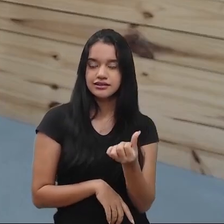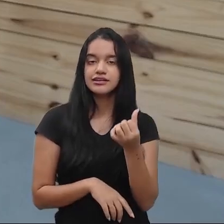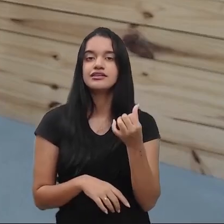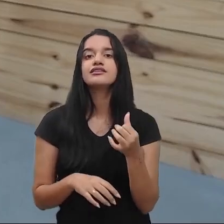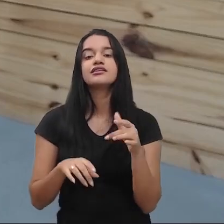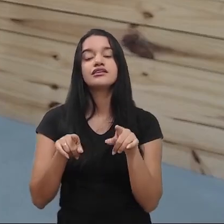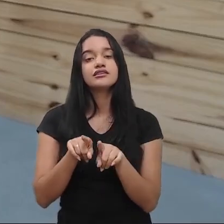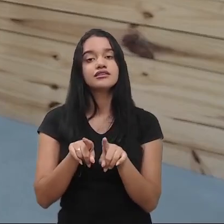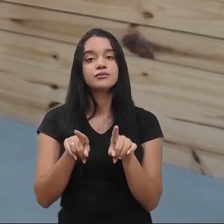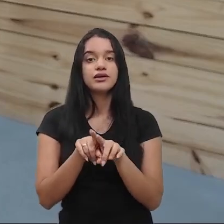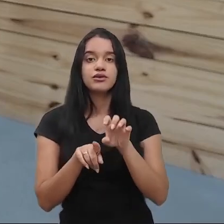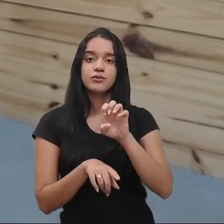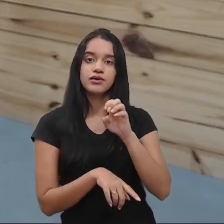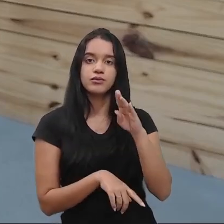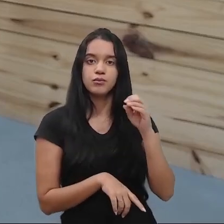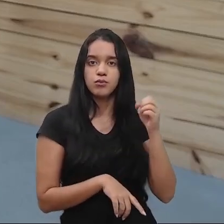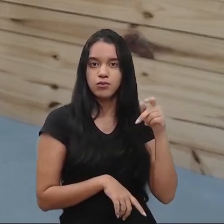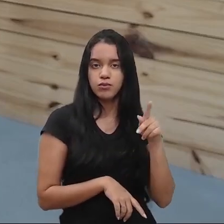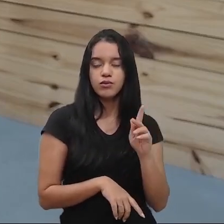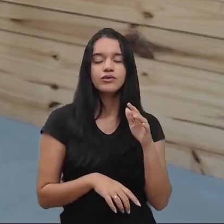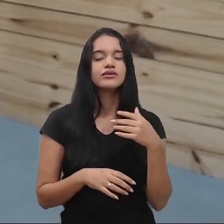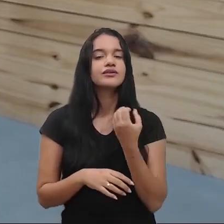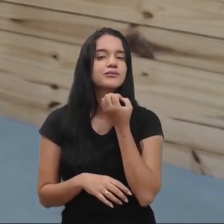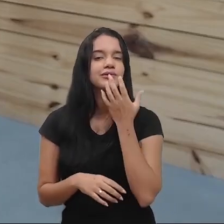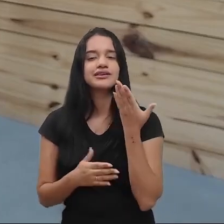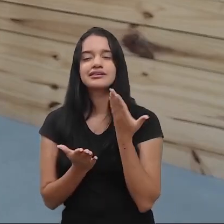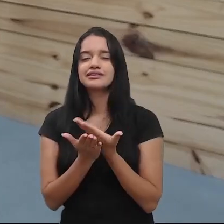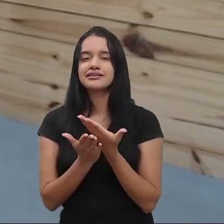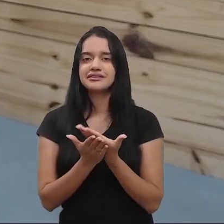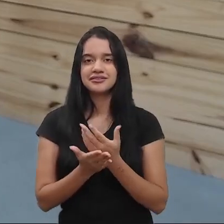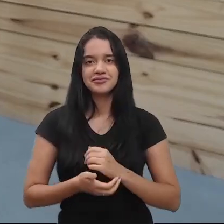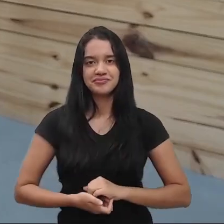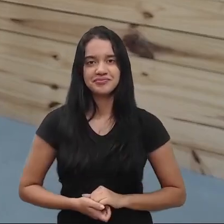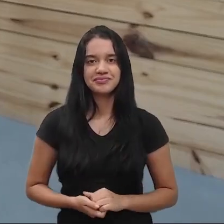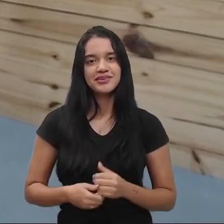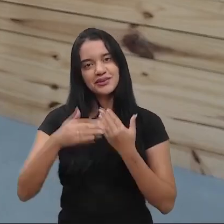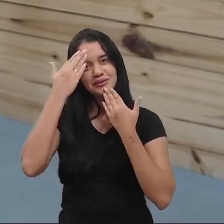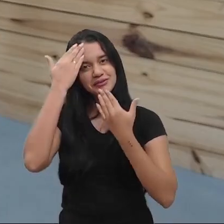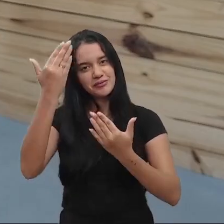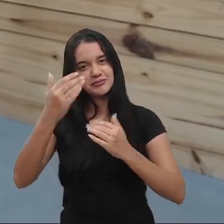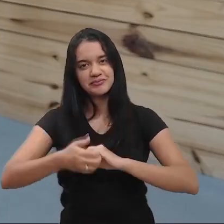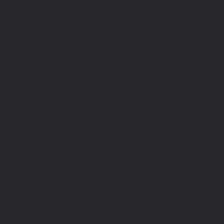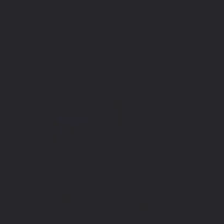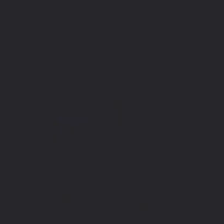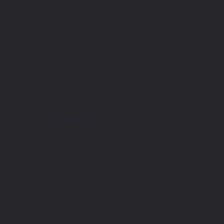de EPI e EPC. Boa leitura e bom estudo. Muito obrigada!